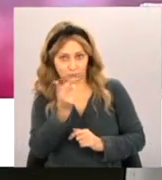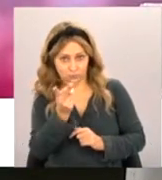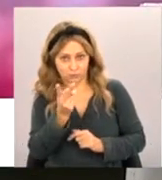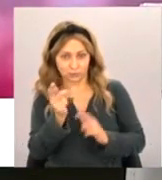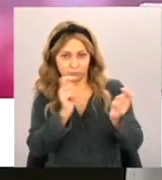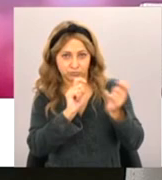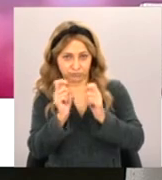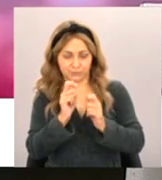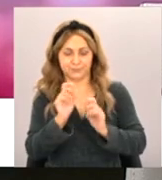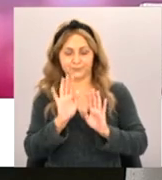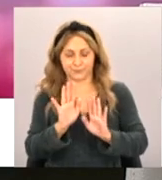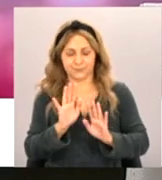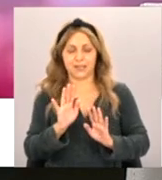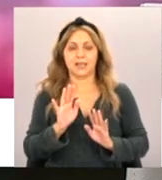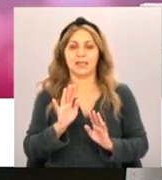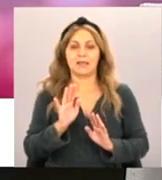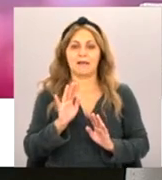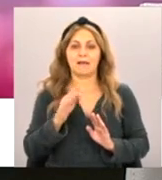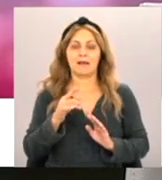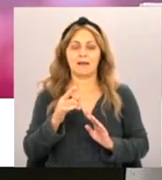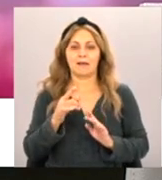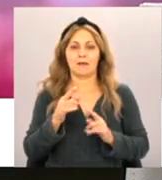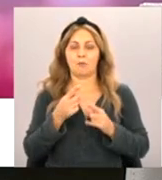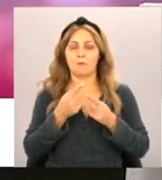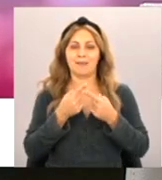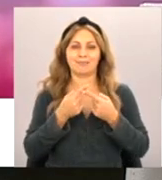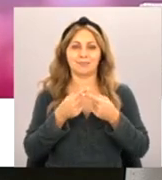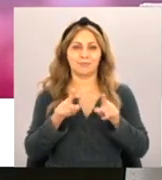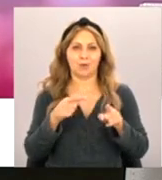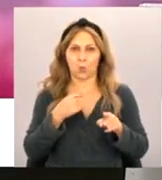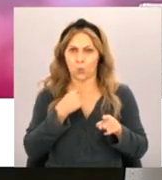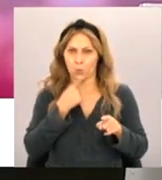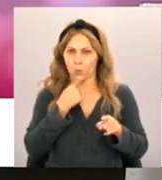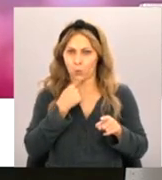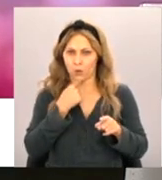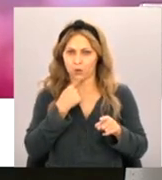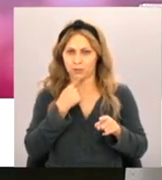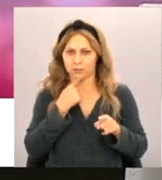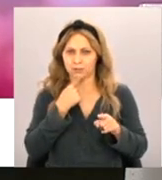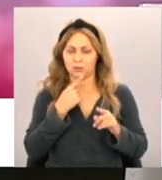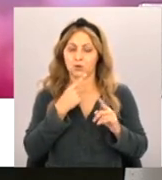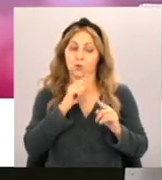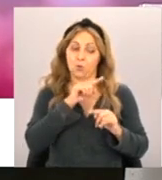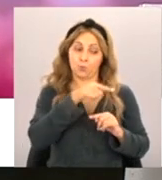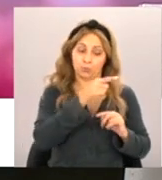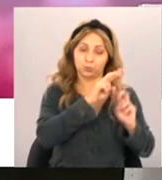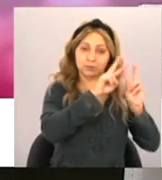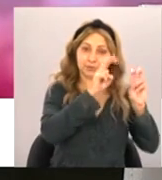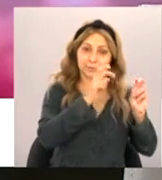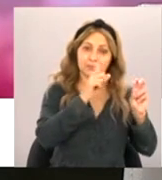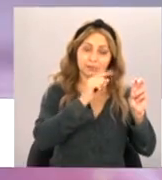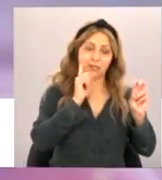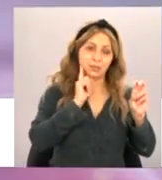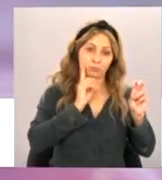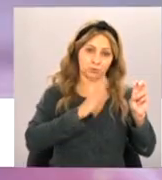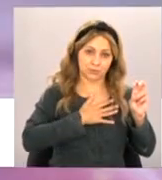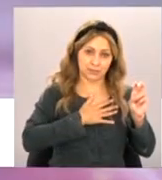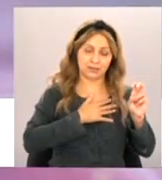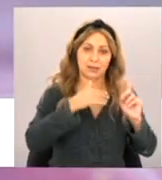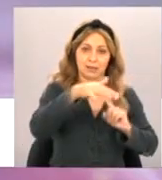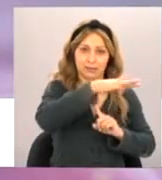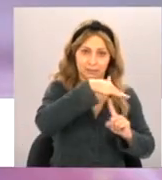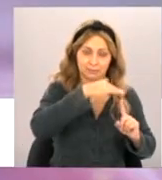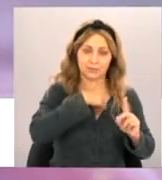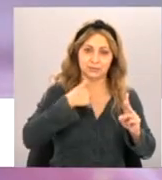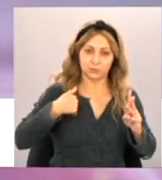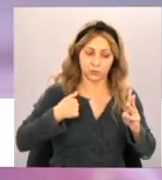que o fato de haver uma convergência enorme sobre a outra questão que nós também é fundamental além da saúde do clima que é questão